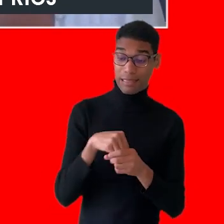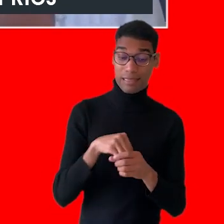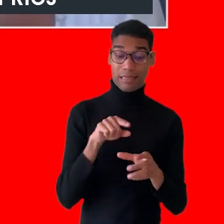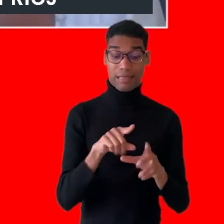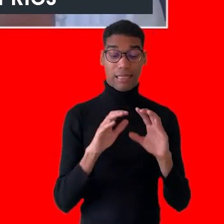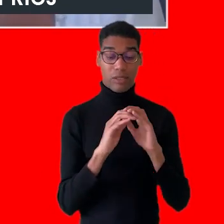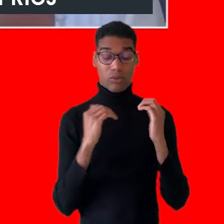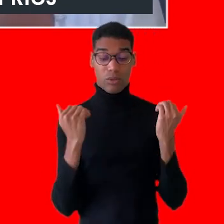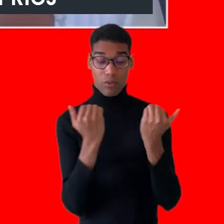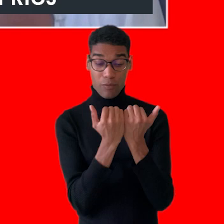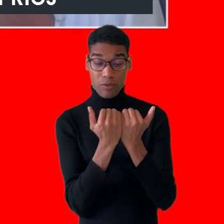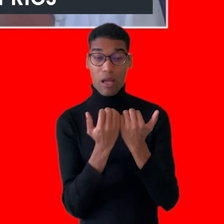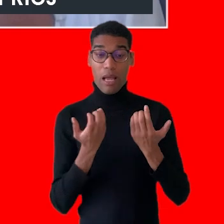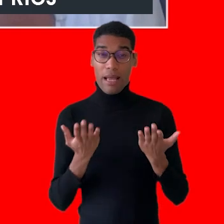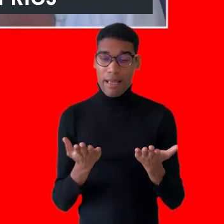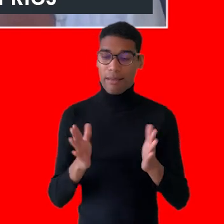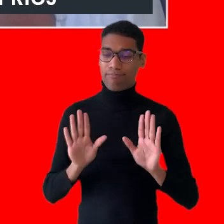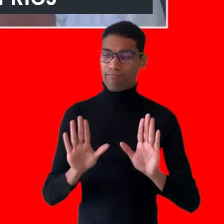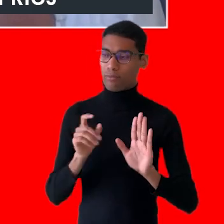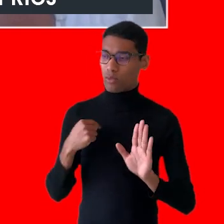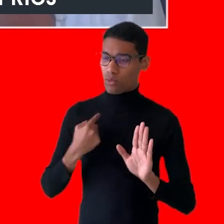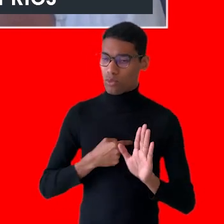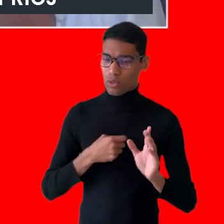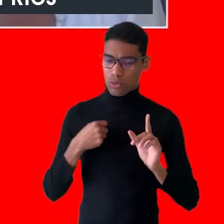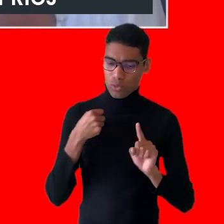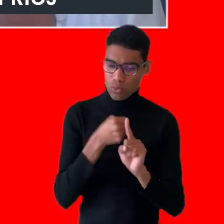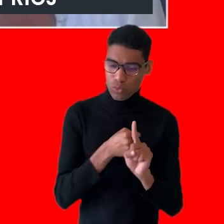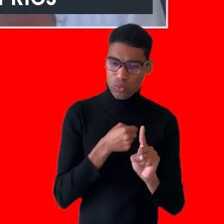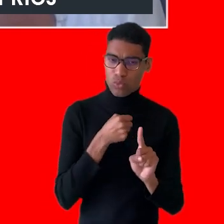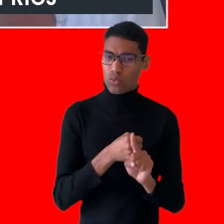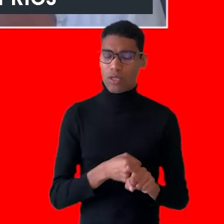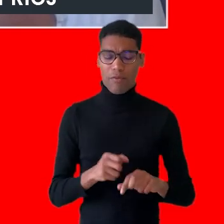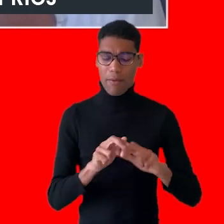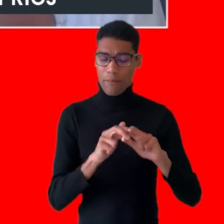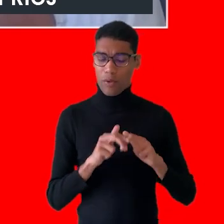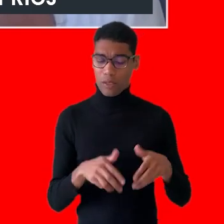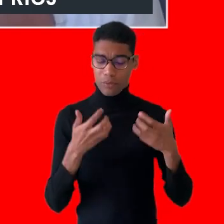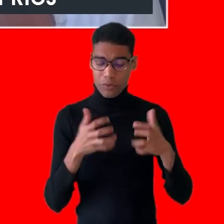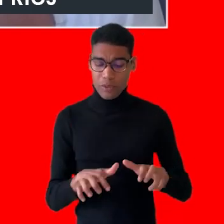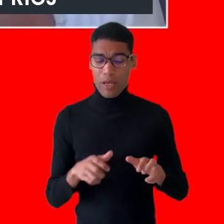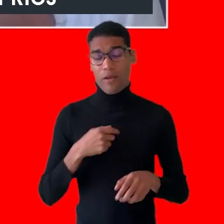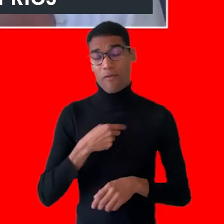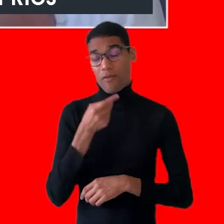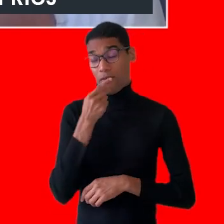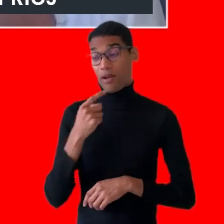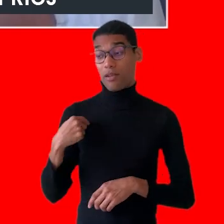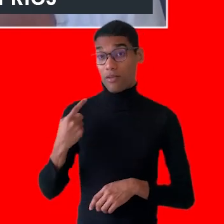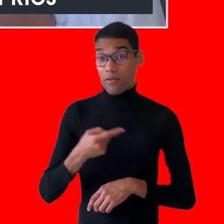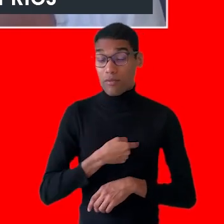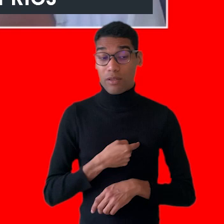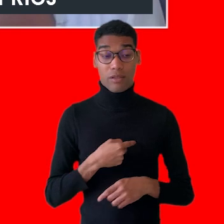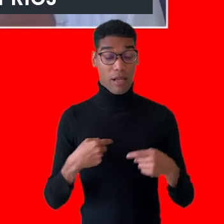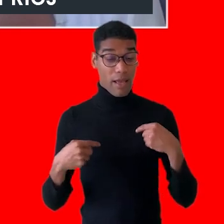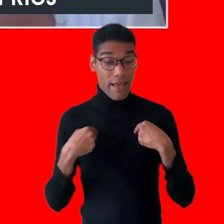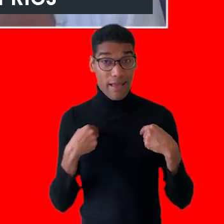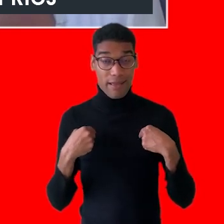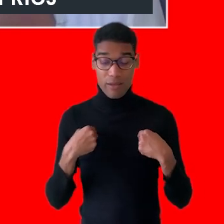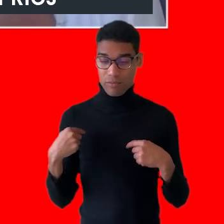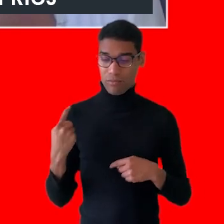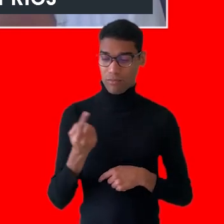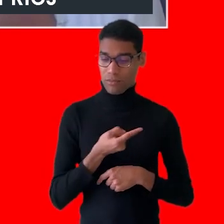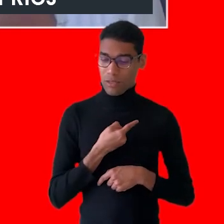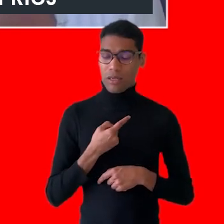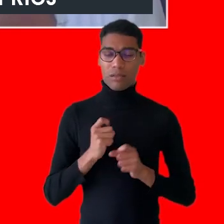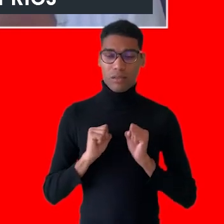da comunidade, e a gente lutava porque a gente não queria, quando eu digo a gente, Guitinho e eu, na nossa luta meio